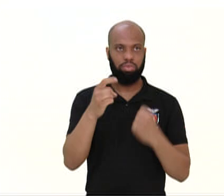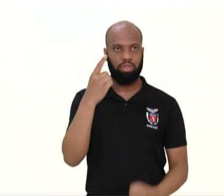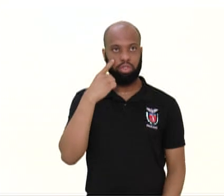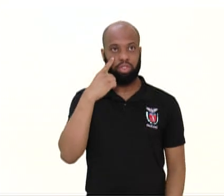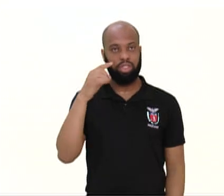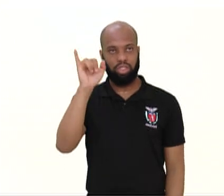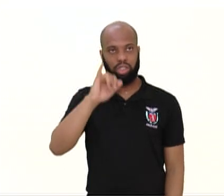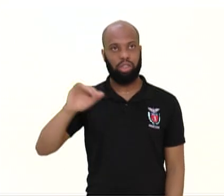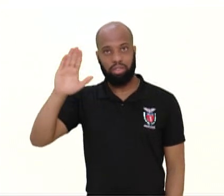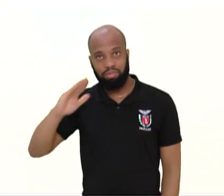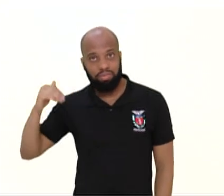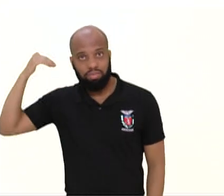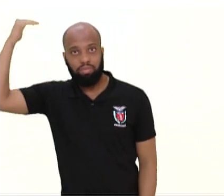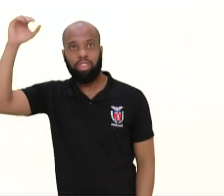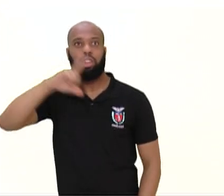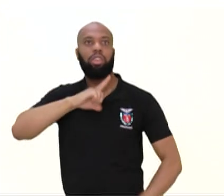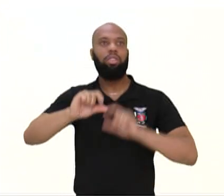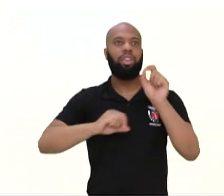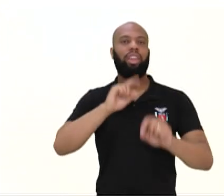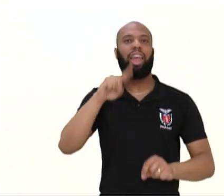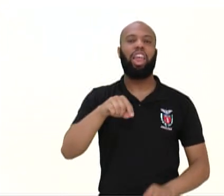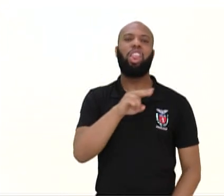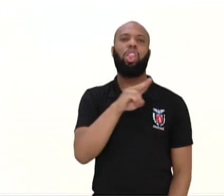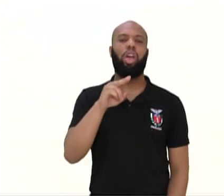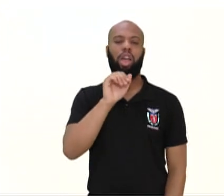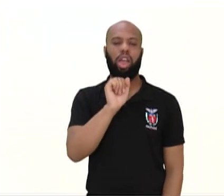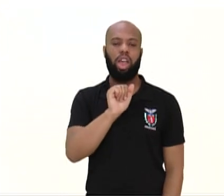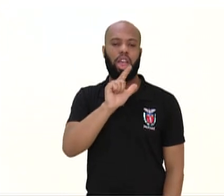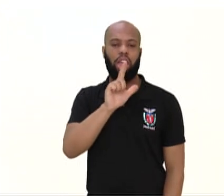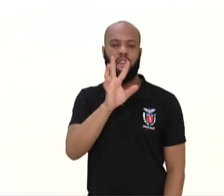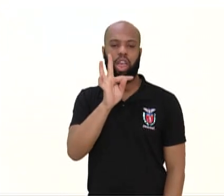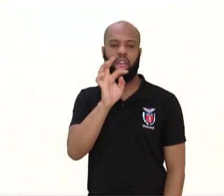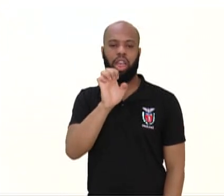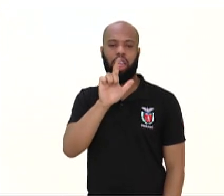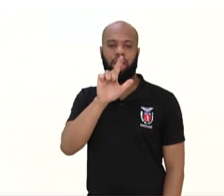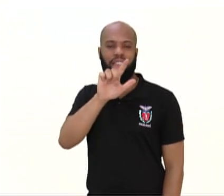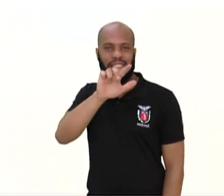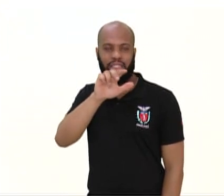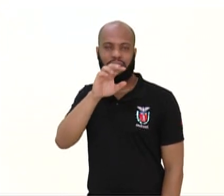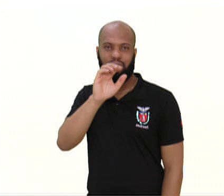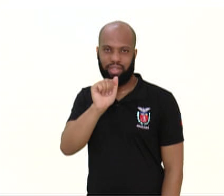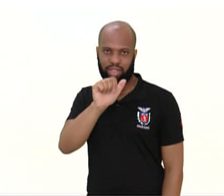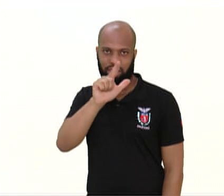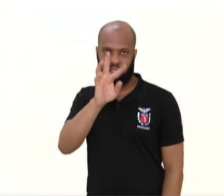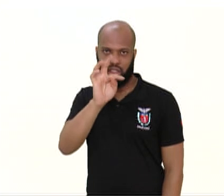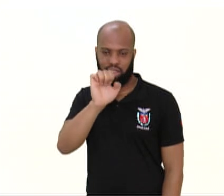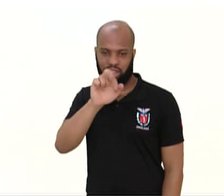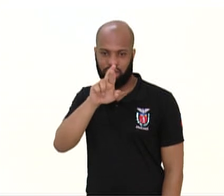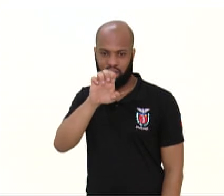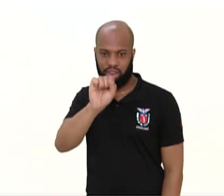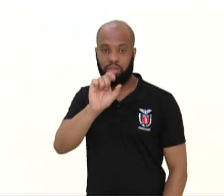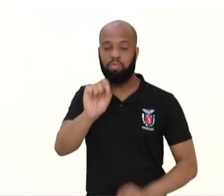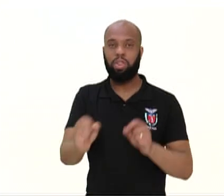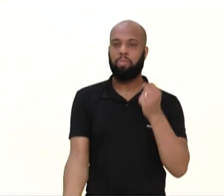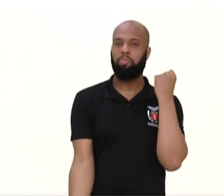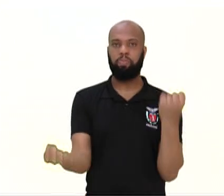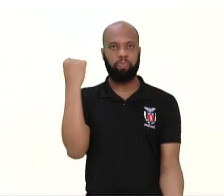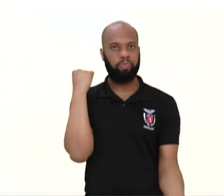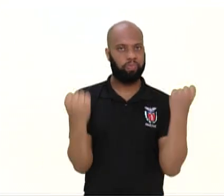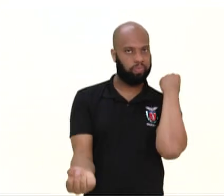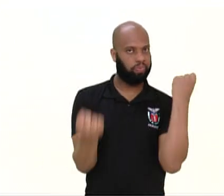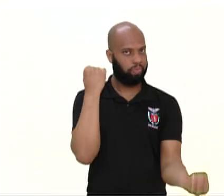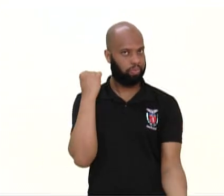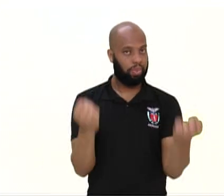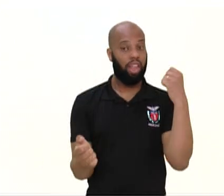superior à direita nós temos ali os halteres. Então normalmente se chama de halteres os equipamentos aí até 10